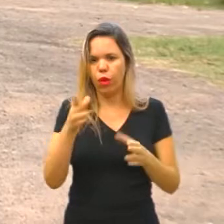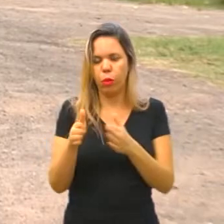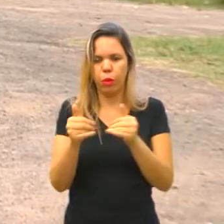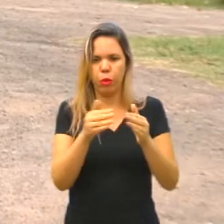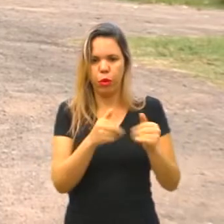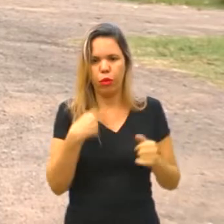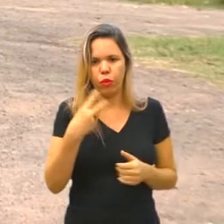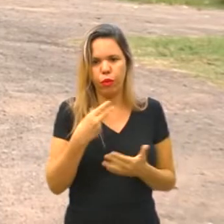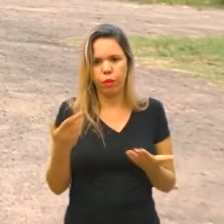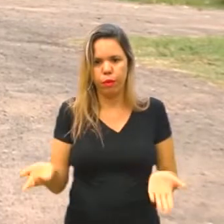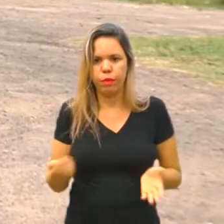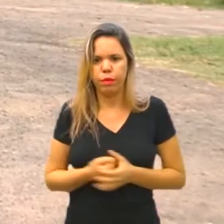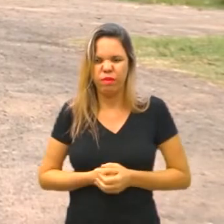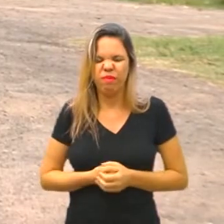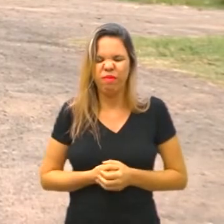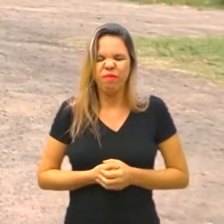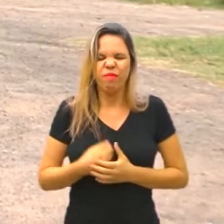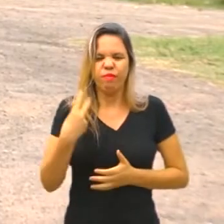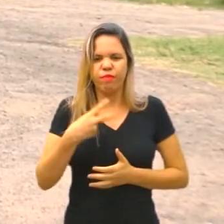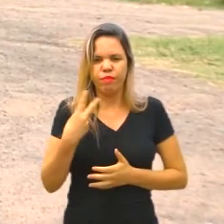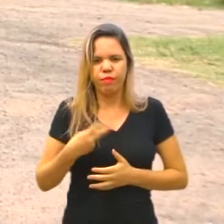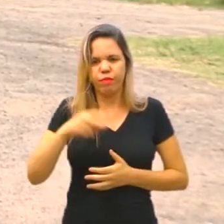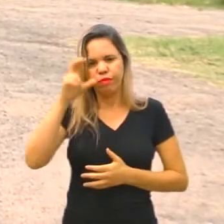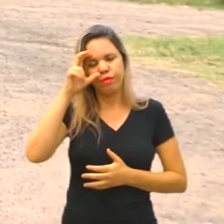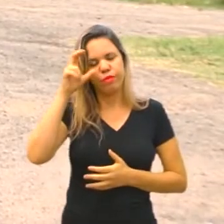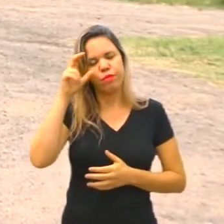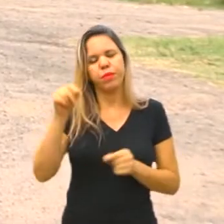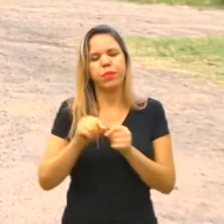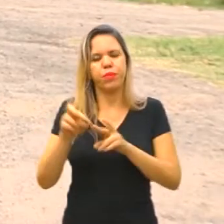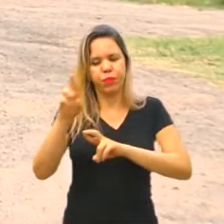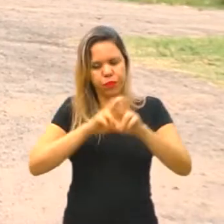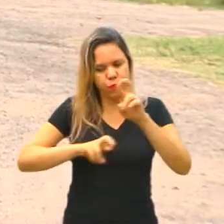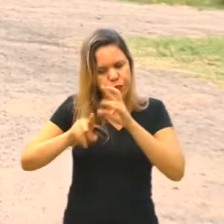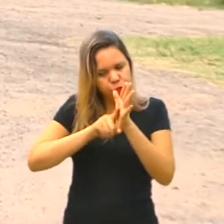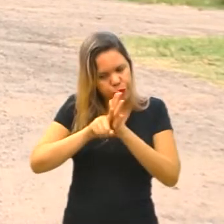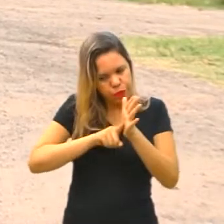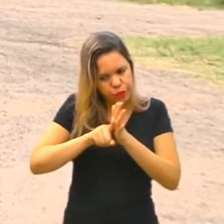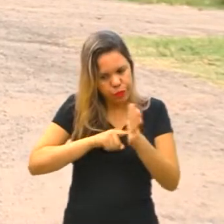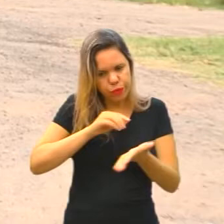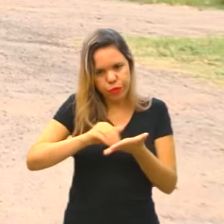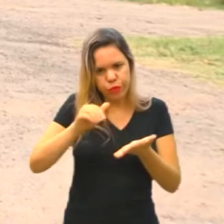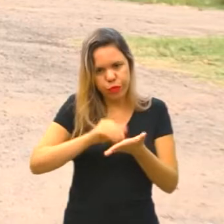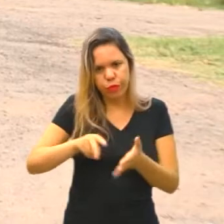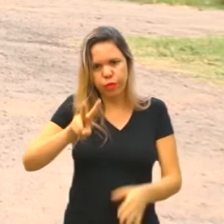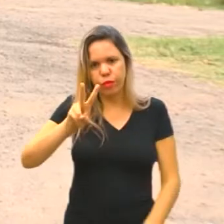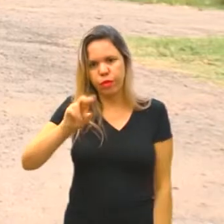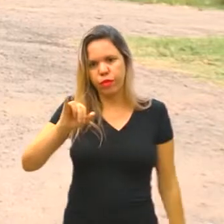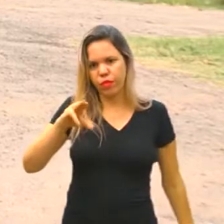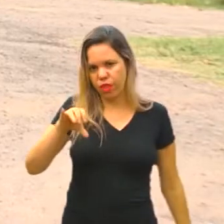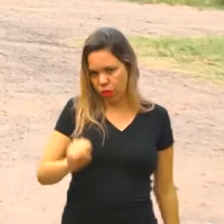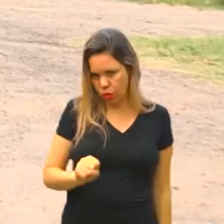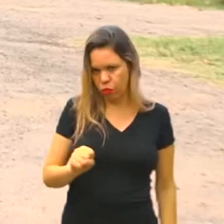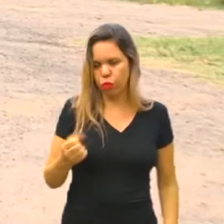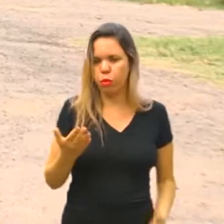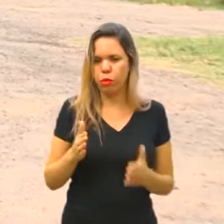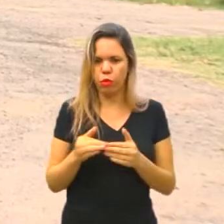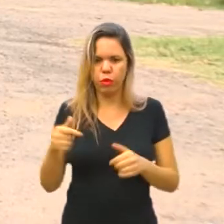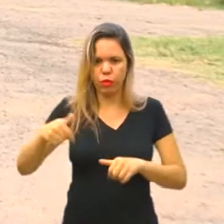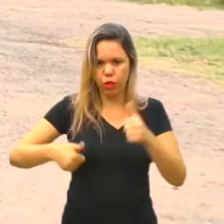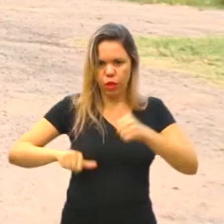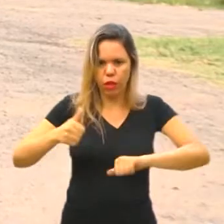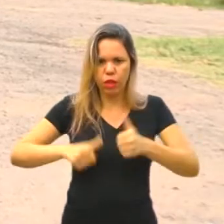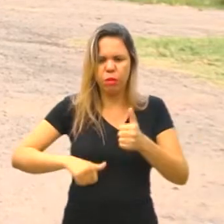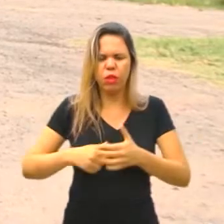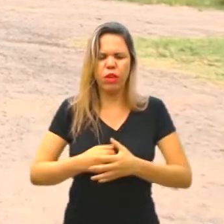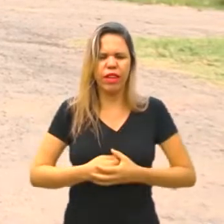comentou sobre as solicitações do vereador. O vereador Carlinhos solicitou uma vistoria, né? O secretário Vinícius, né, pediu para a gente